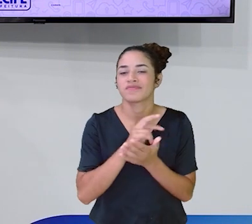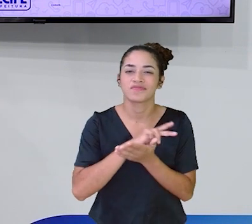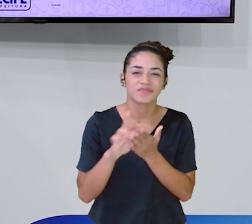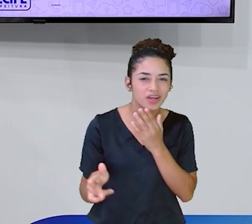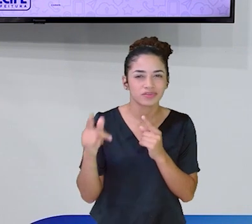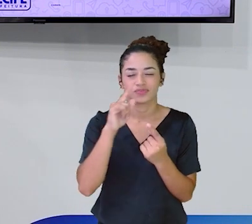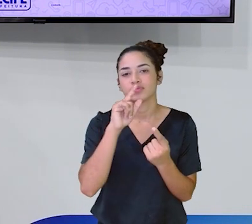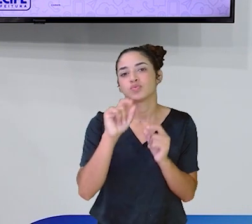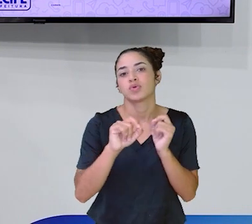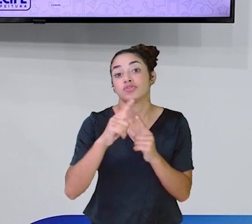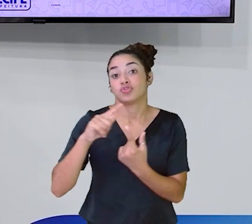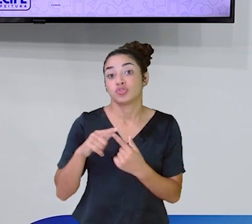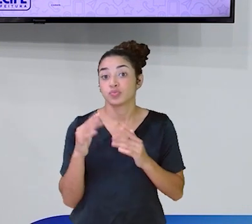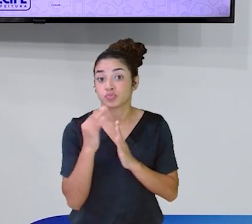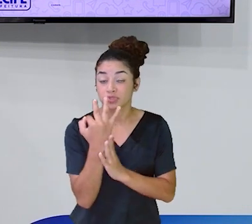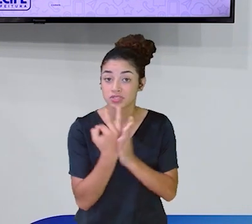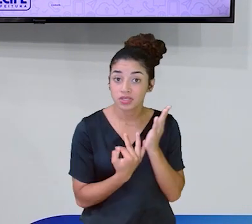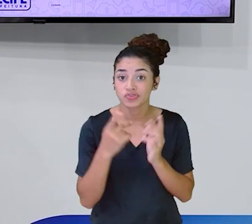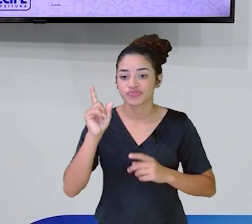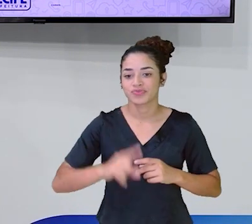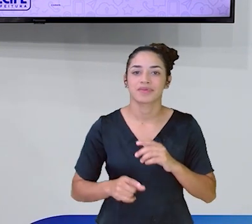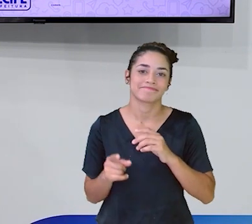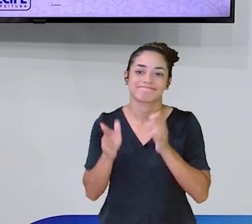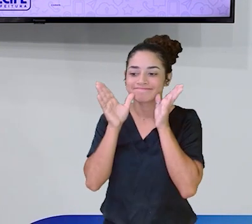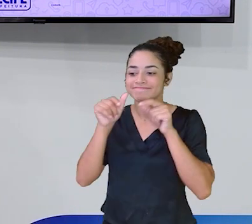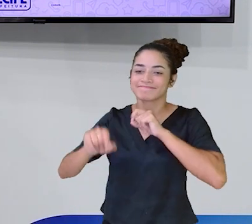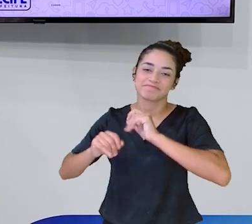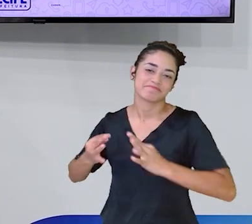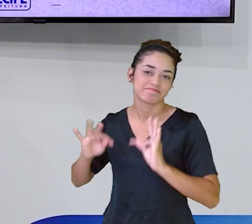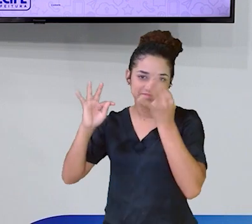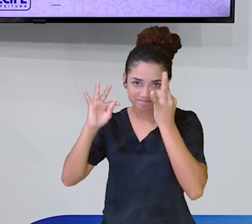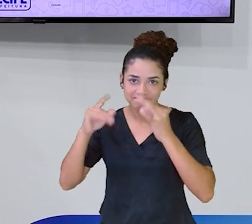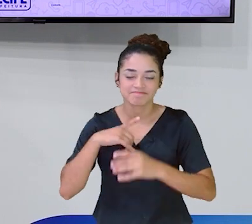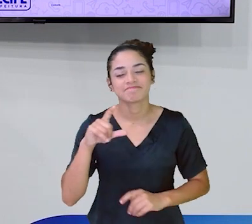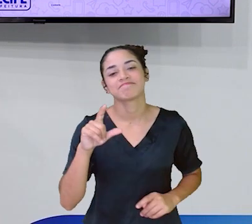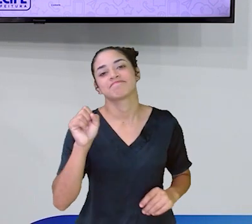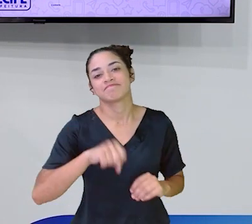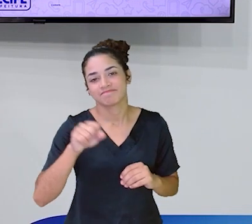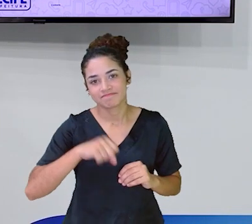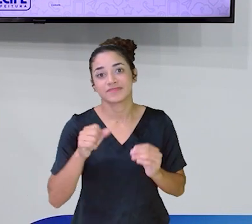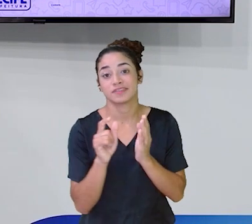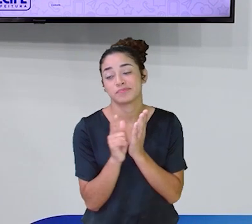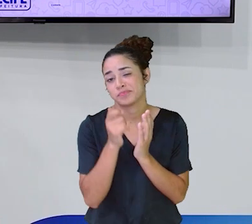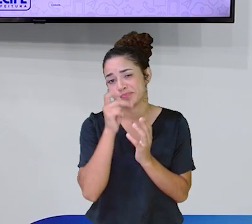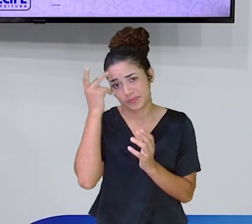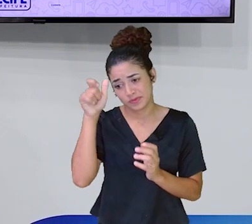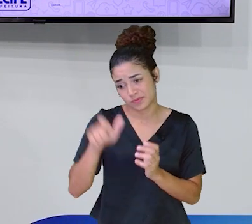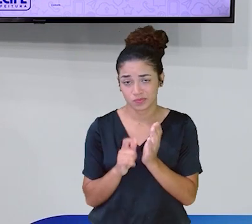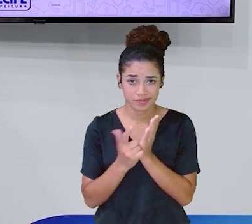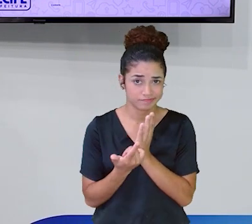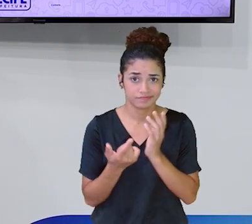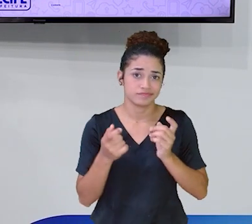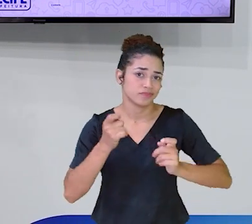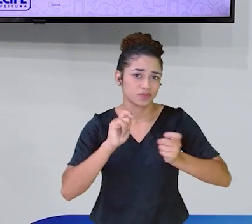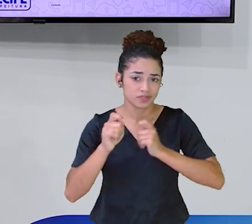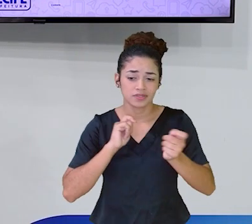a gente já comentou sobre isso na questão da tecnologia. Que existem aí jornalistas que escrevem